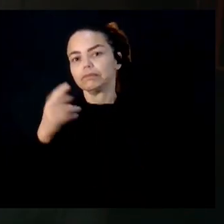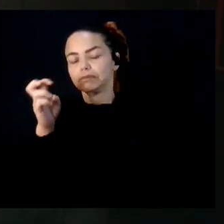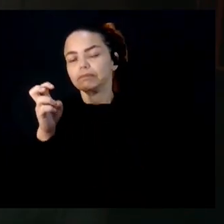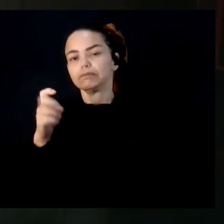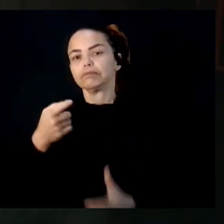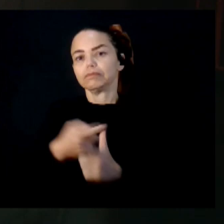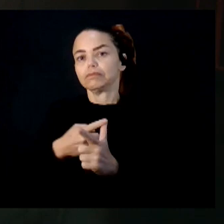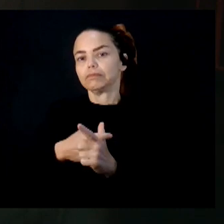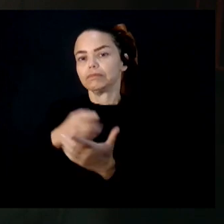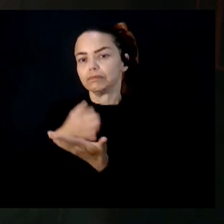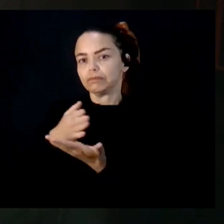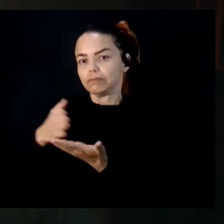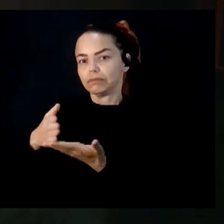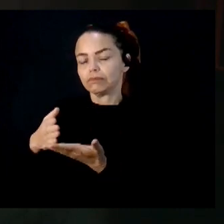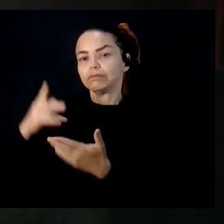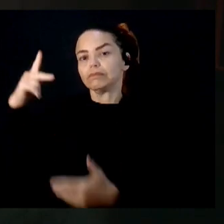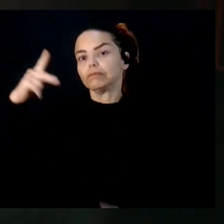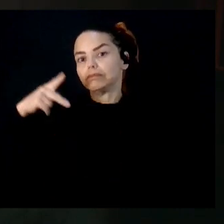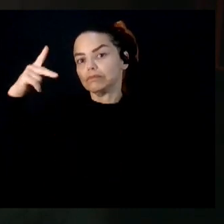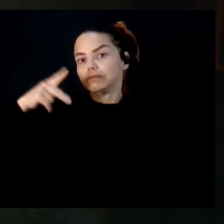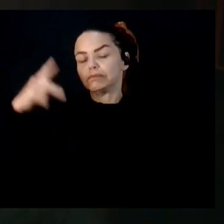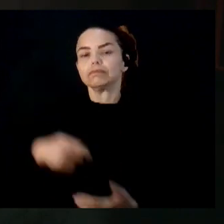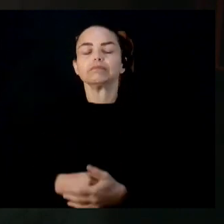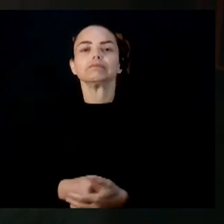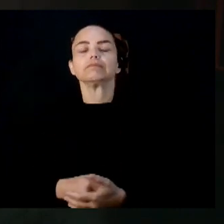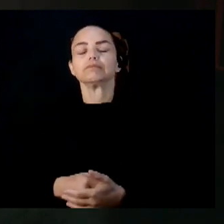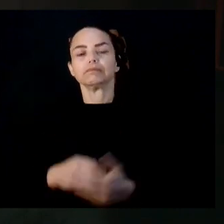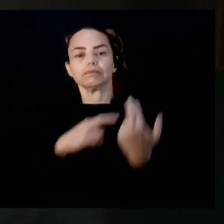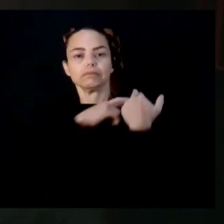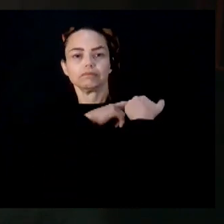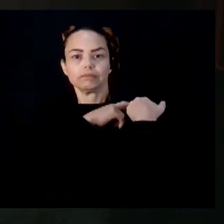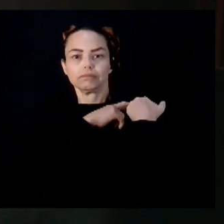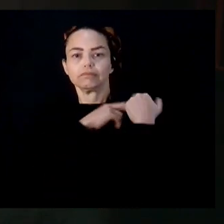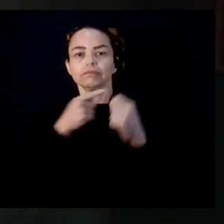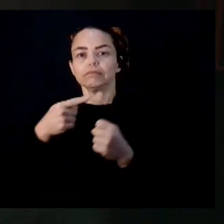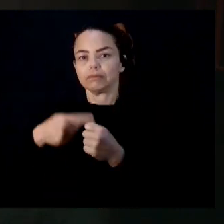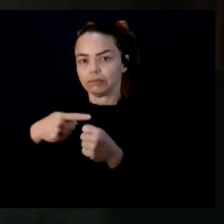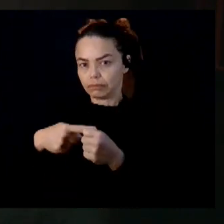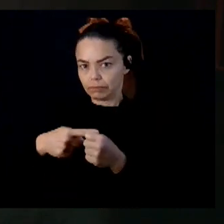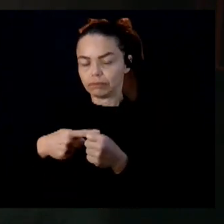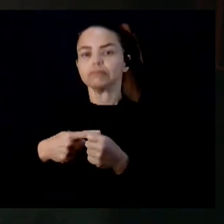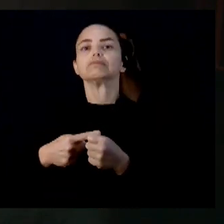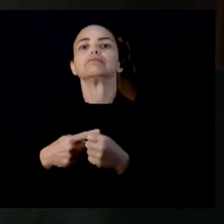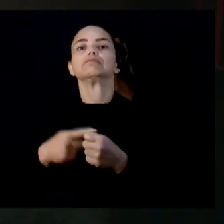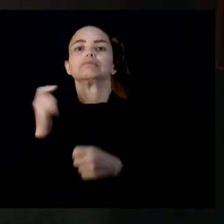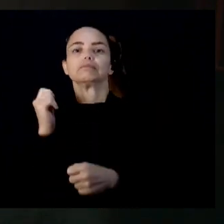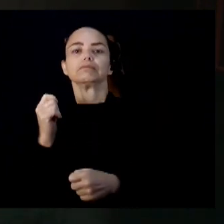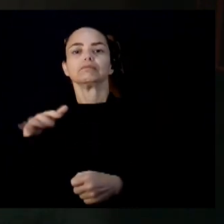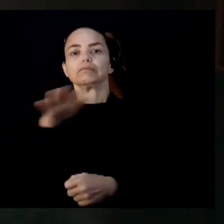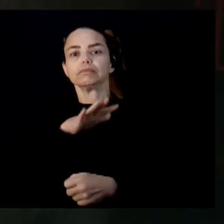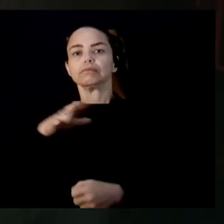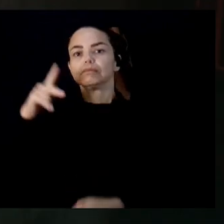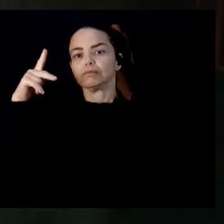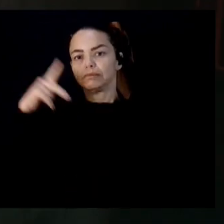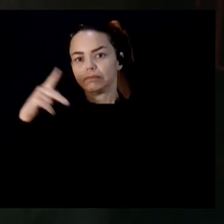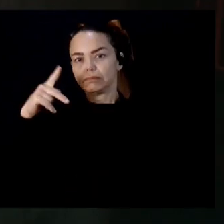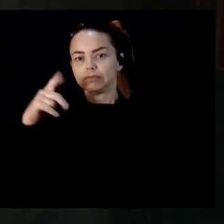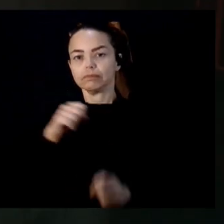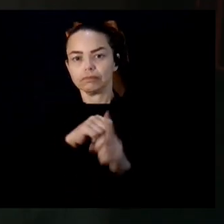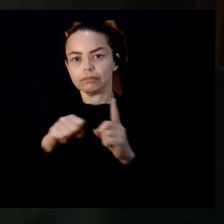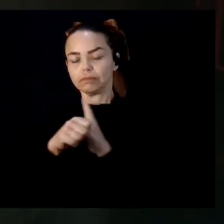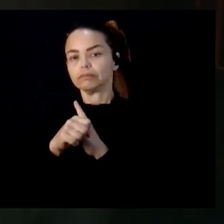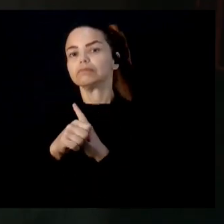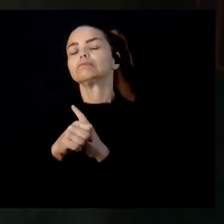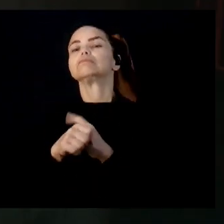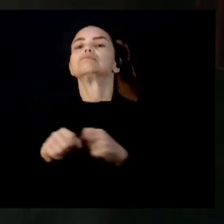débitos previdenciários de responsabilidade do município com regime geral de previdência social. Poderão entrar